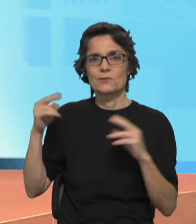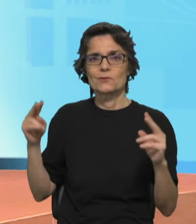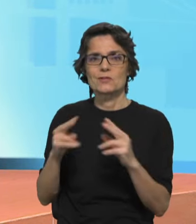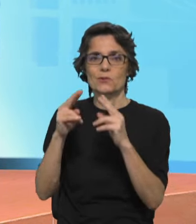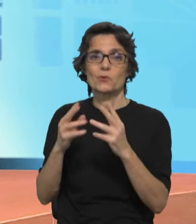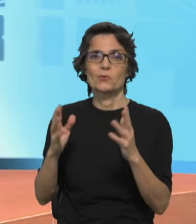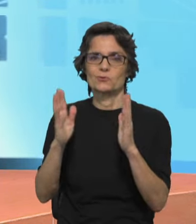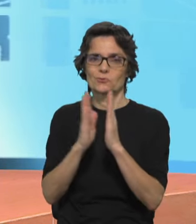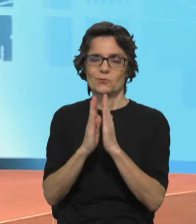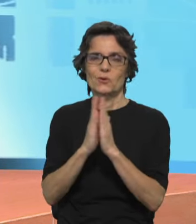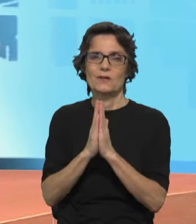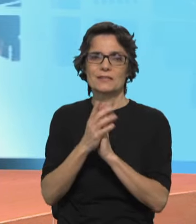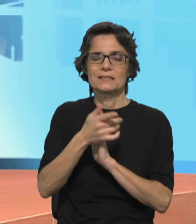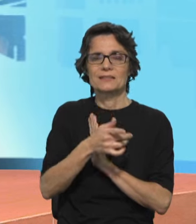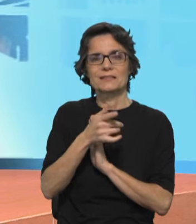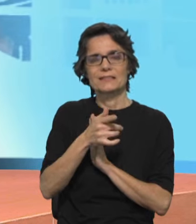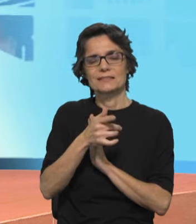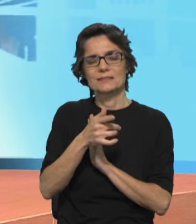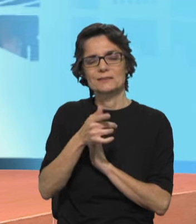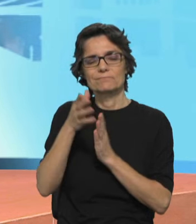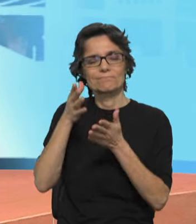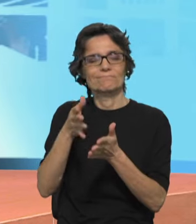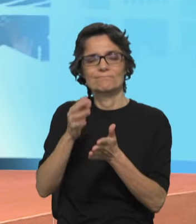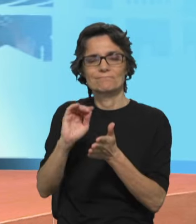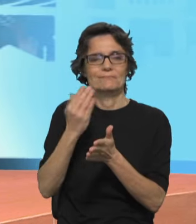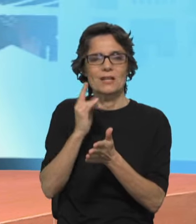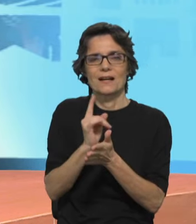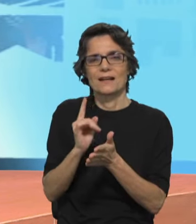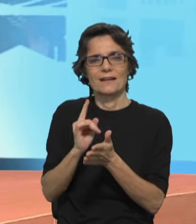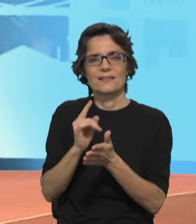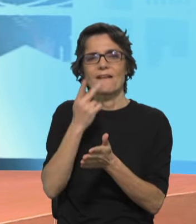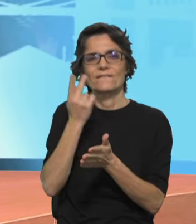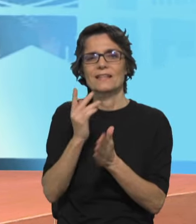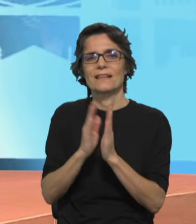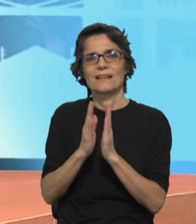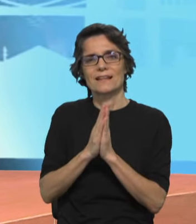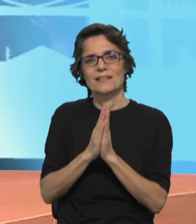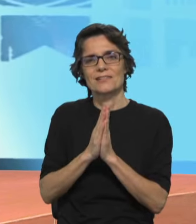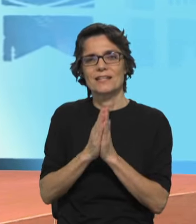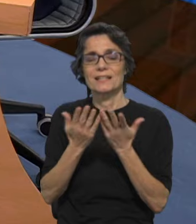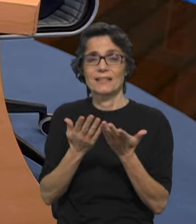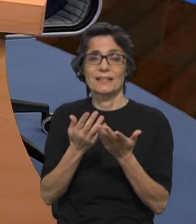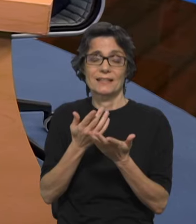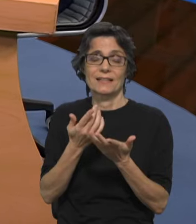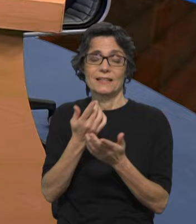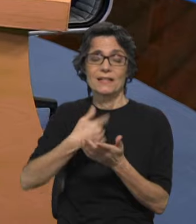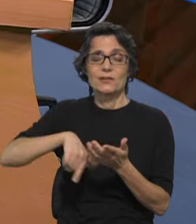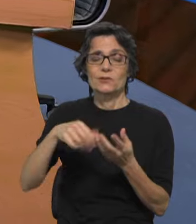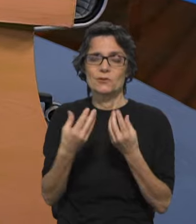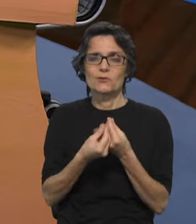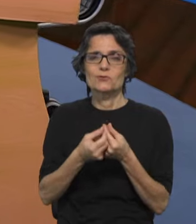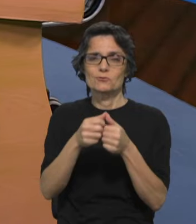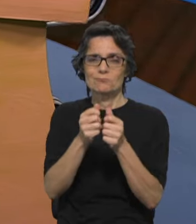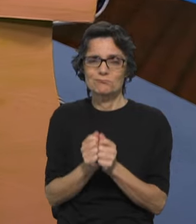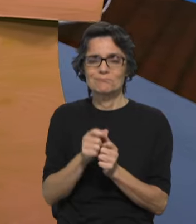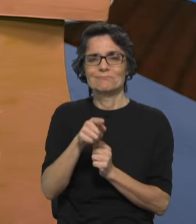como finalidade centrar-nos neste essencial da vida da Igreja, que é a Eucaristia, que é fonte e cume de toda a vida